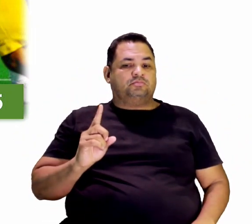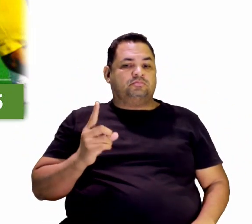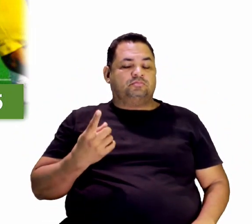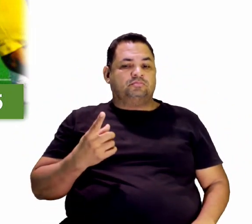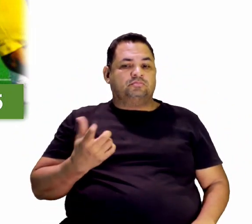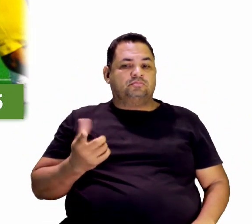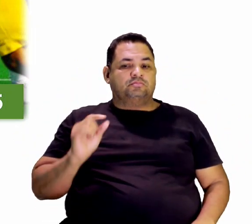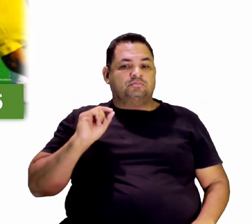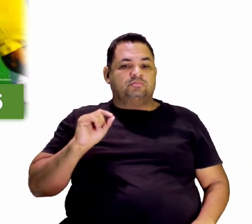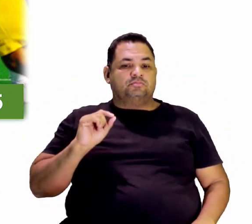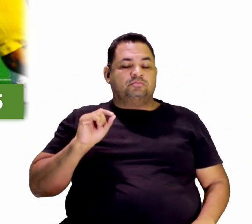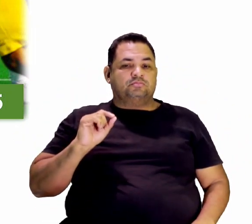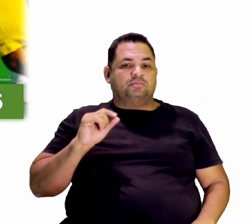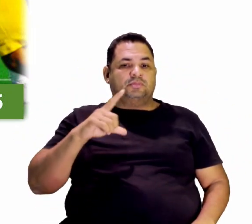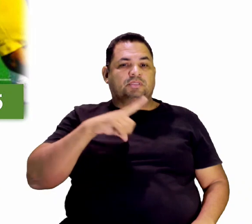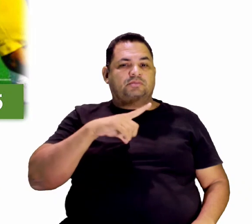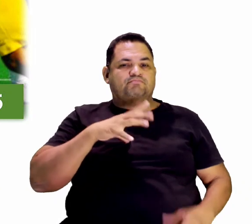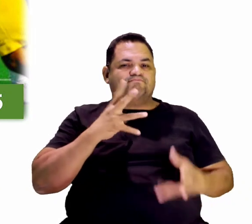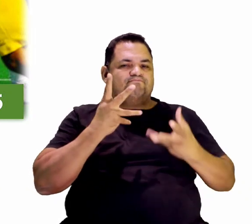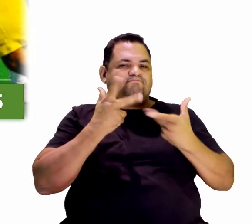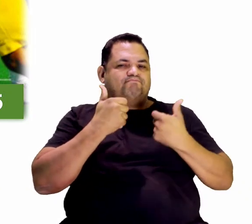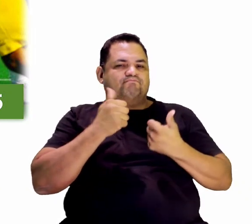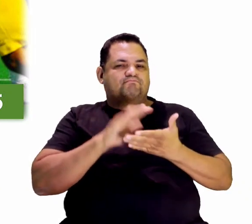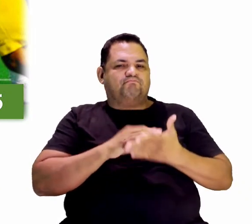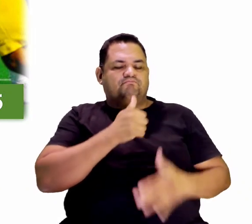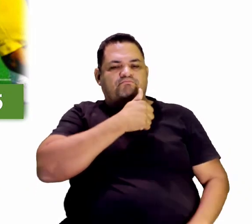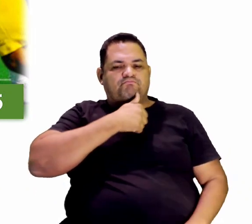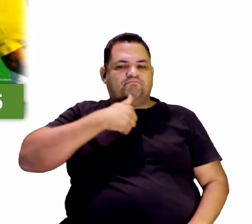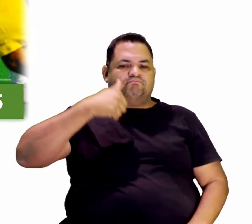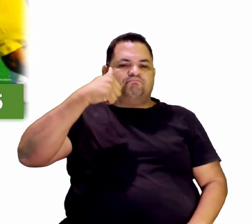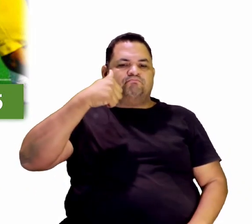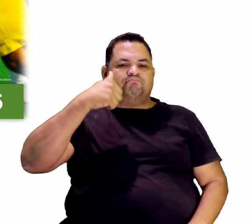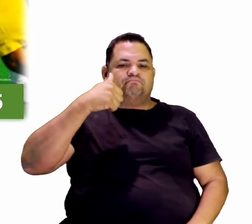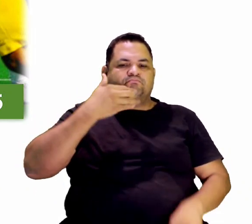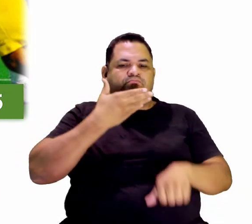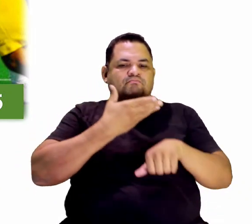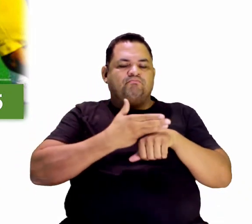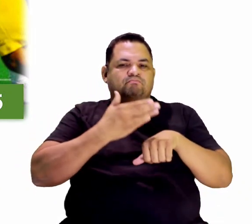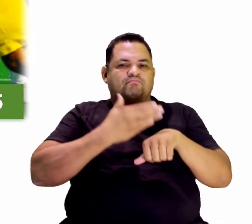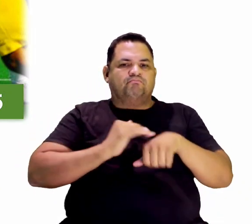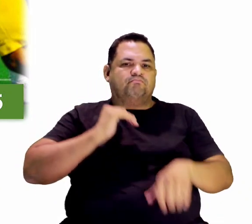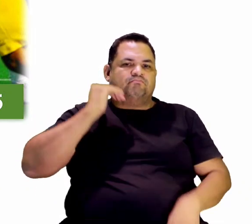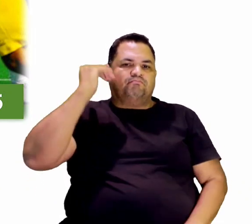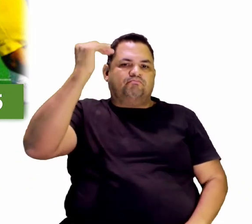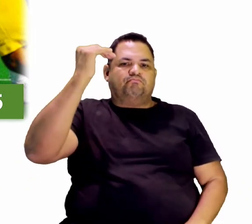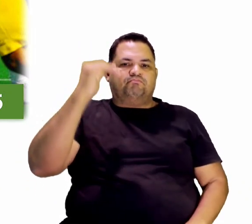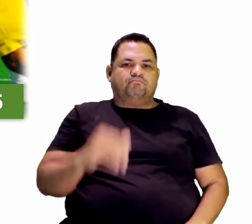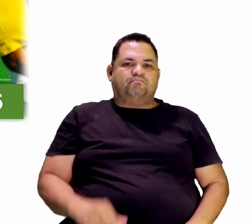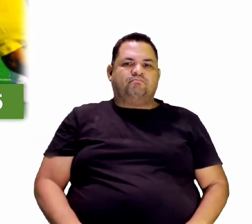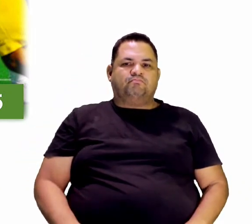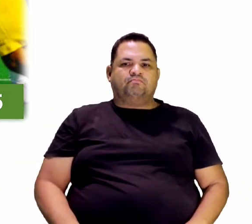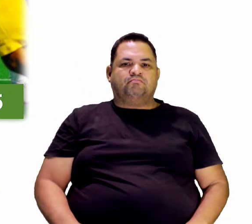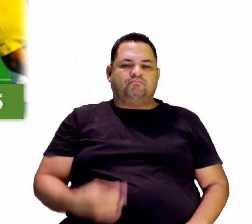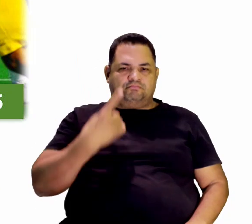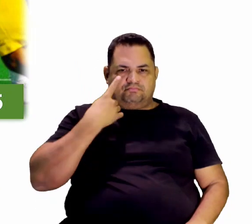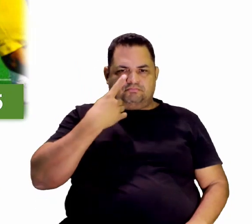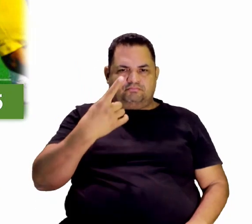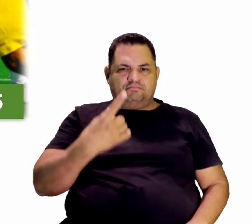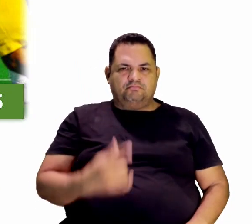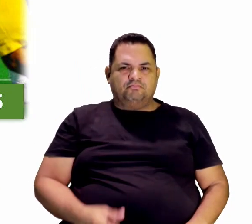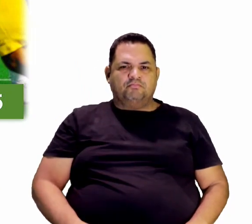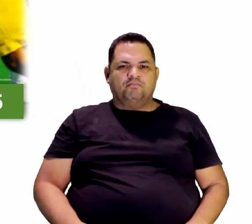serem ativos fisicamente, né? E às vezes a gente percebe gente com tanta saúde, com tanta disposição e procura